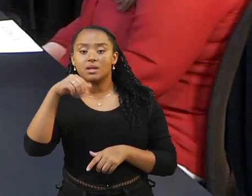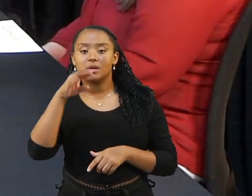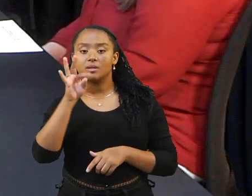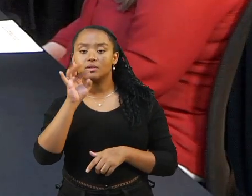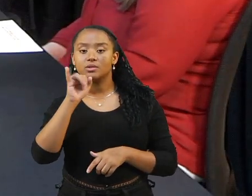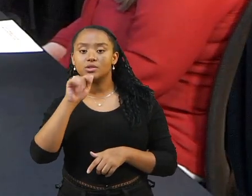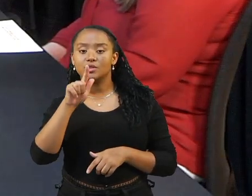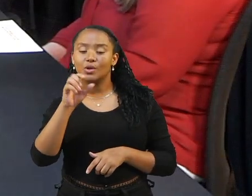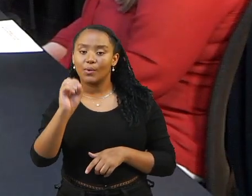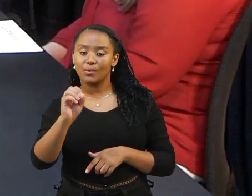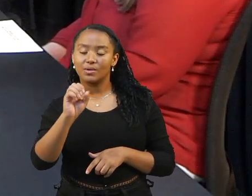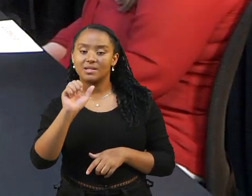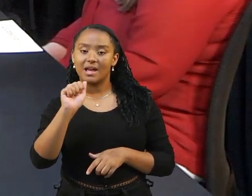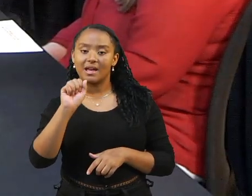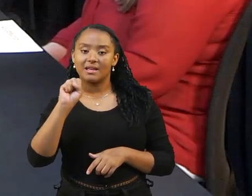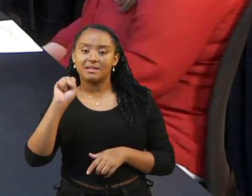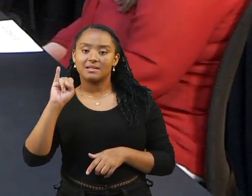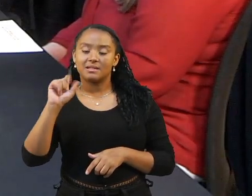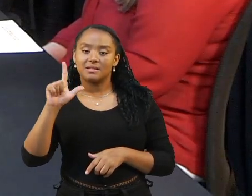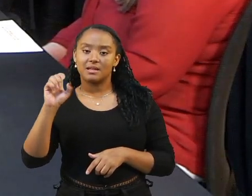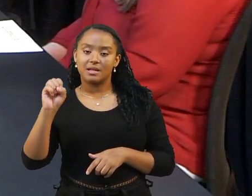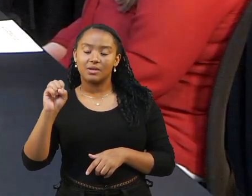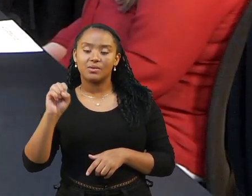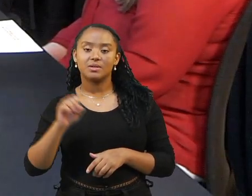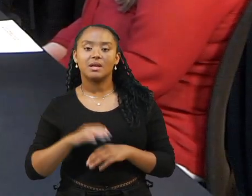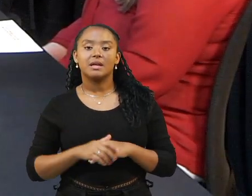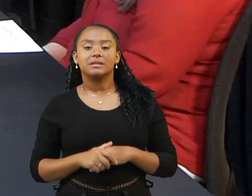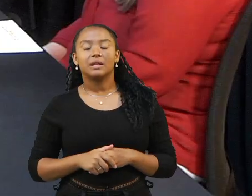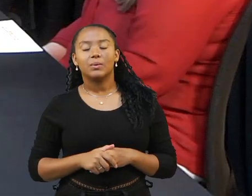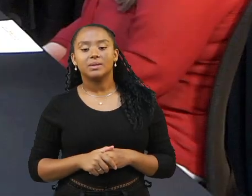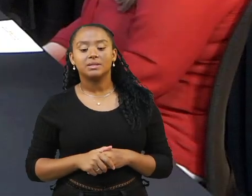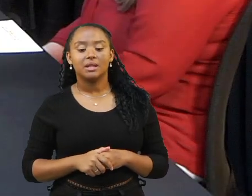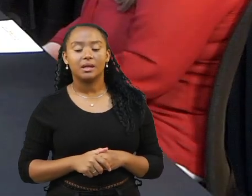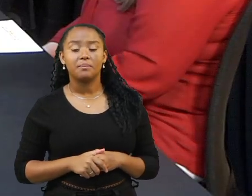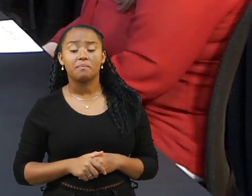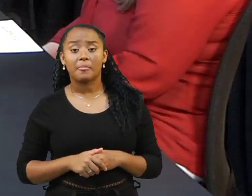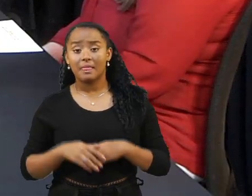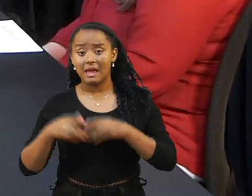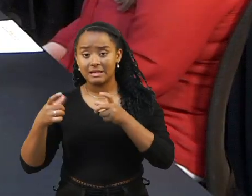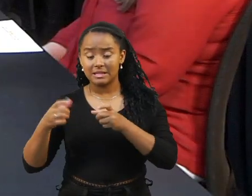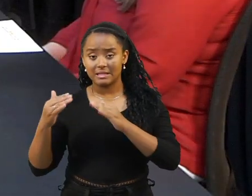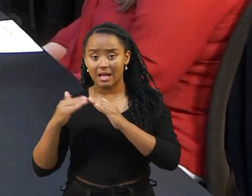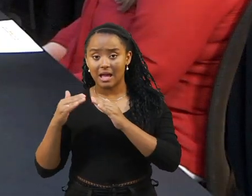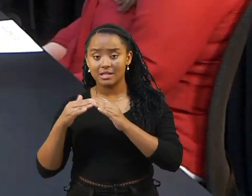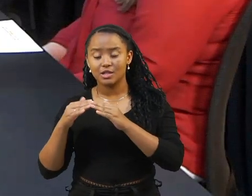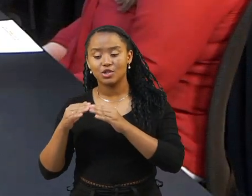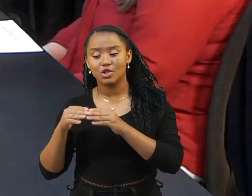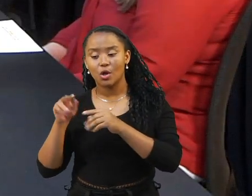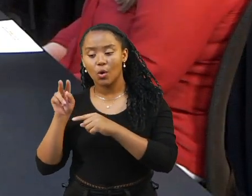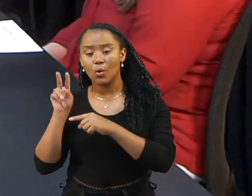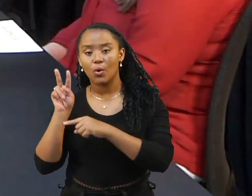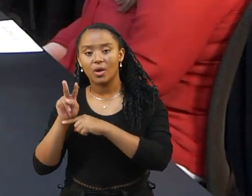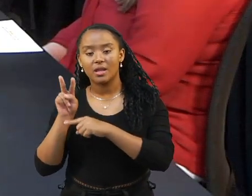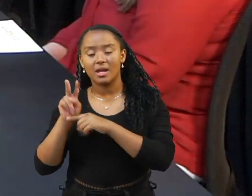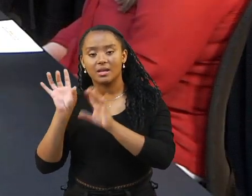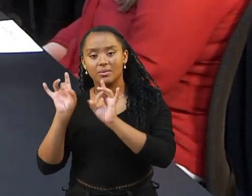os antigos asilos, né? Então, cuidados especiais no sentido de ter normas,